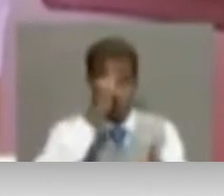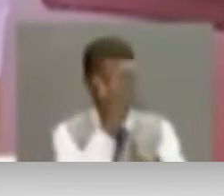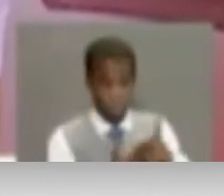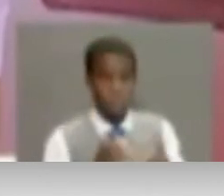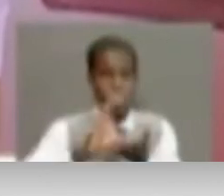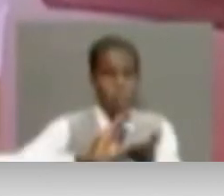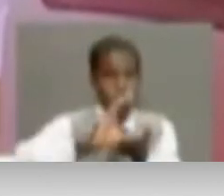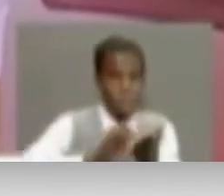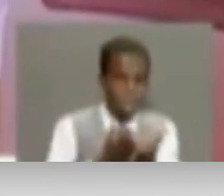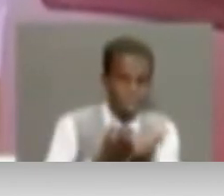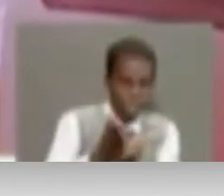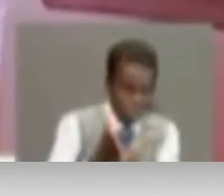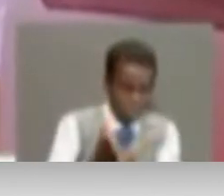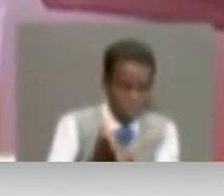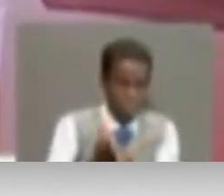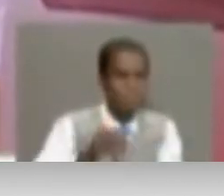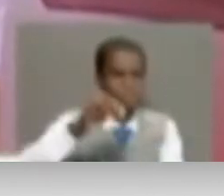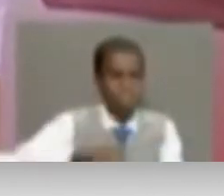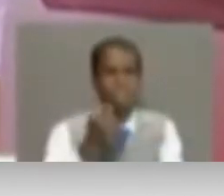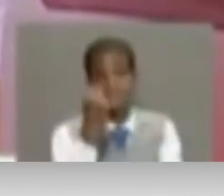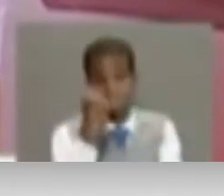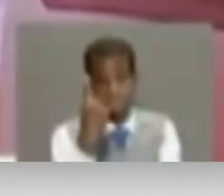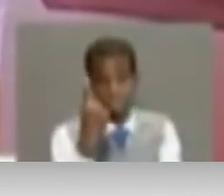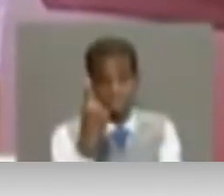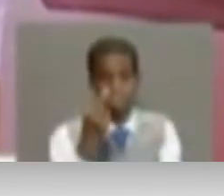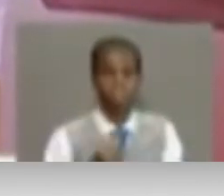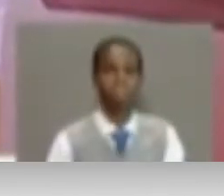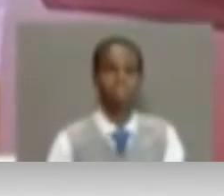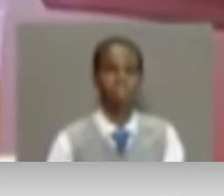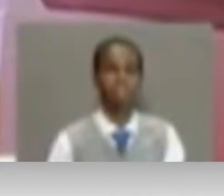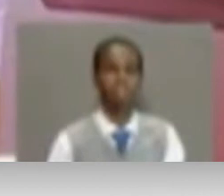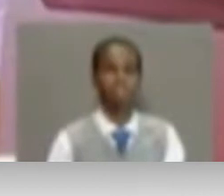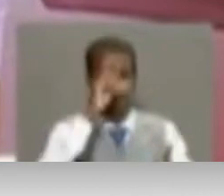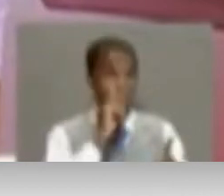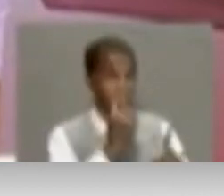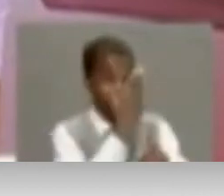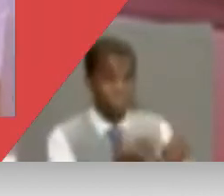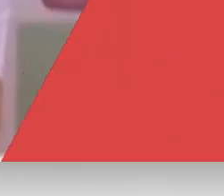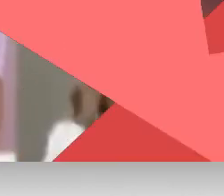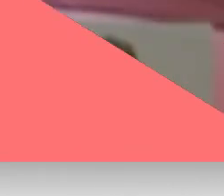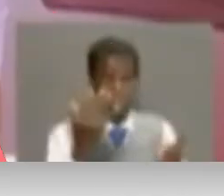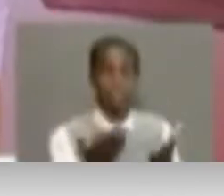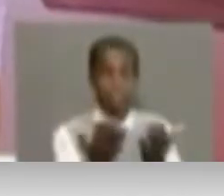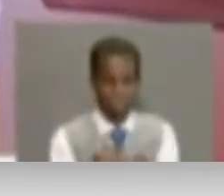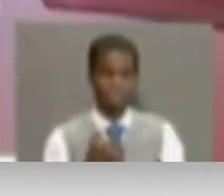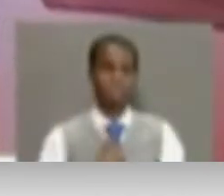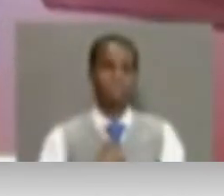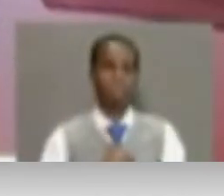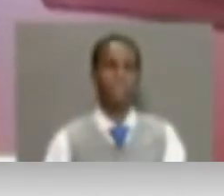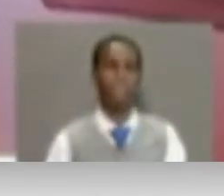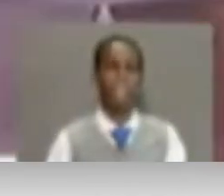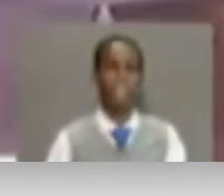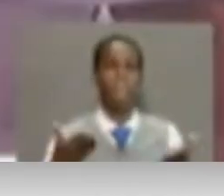deu Direito Constitucional. Não, você não pode dizer isso, sabe por quê? Não, eu vou só interromper um minutinho, por favor, permita-me só. Essa muito sua rápido,